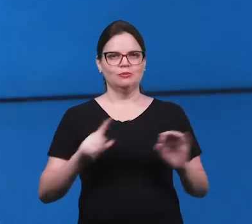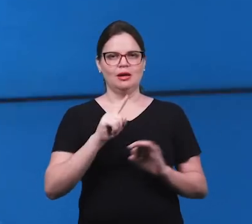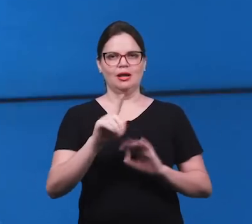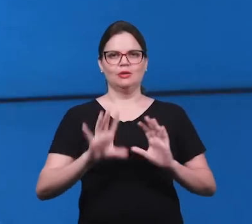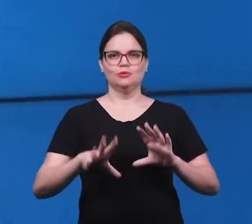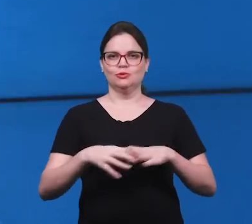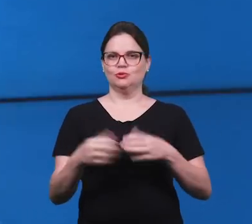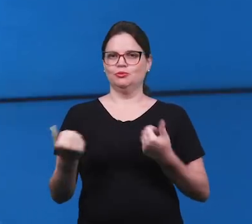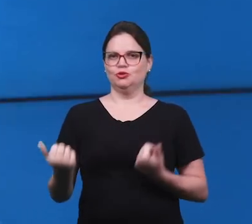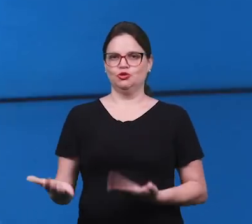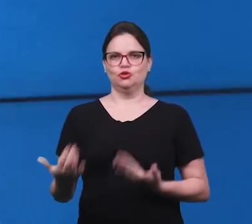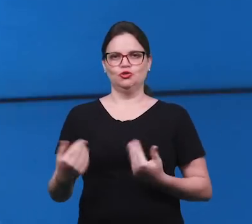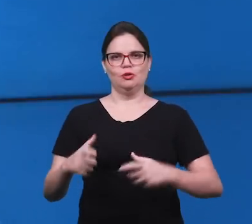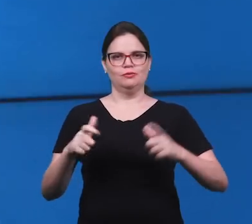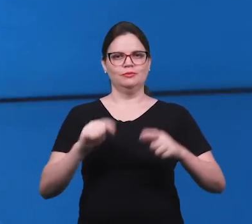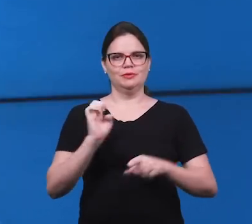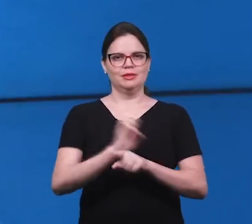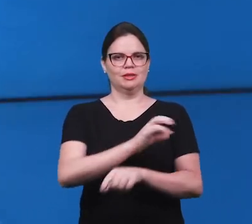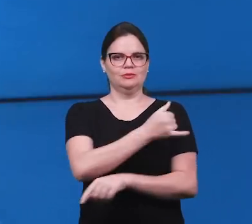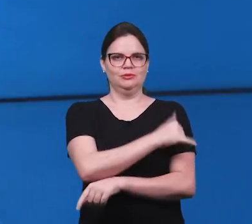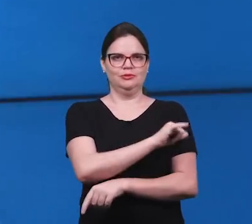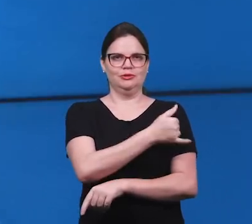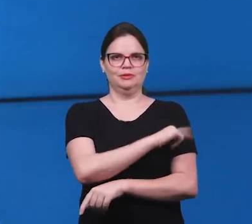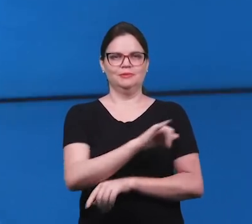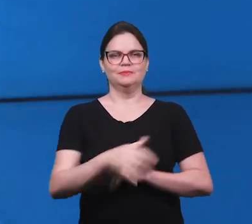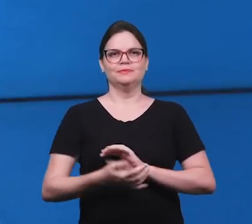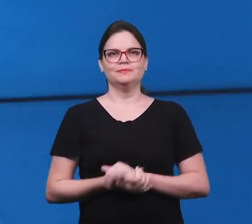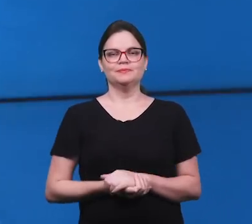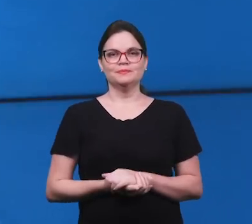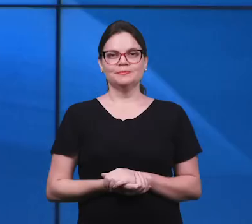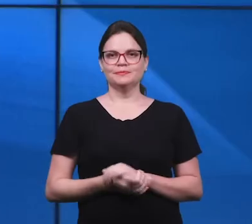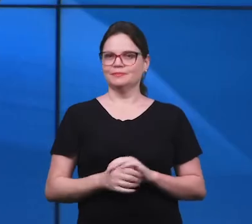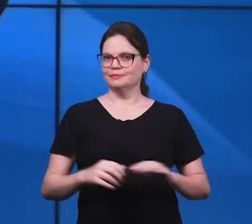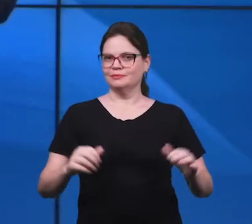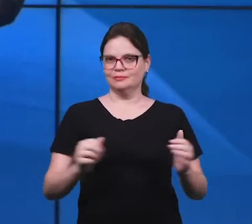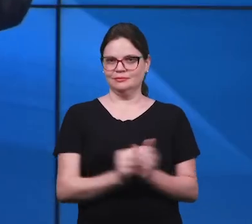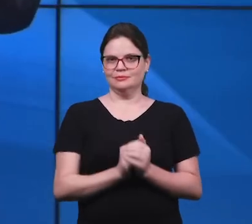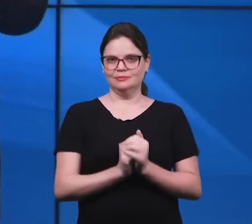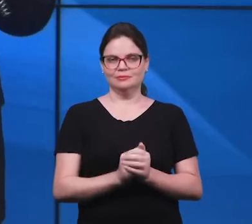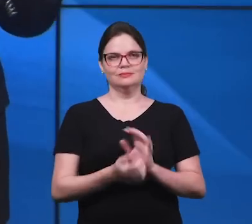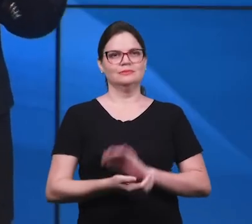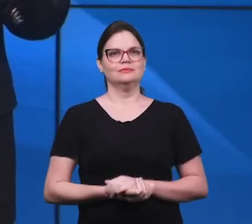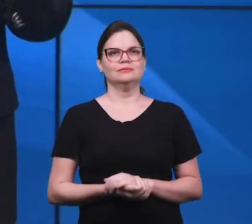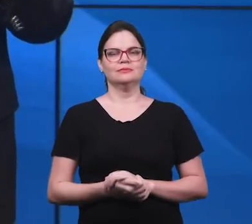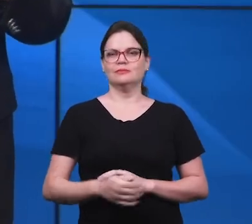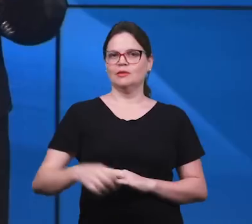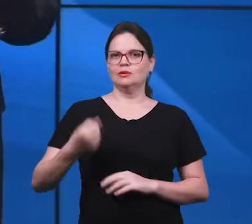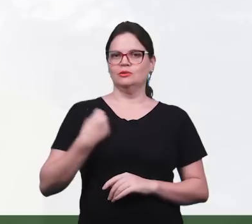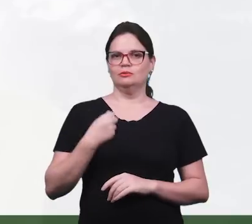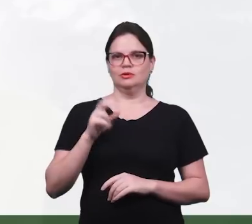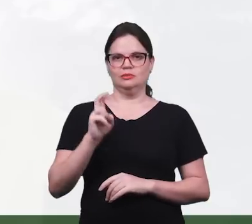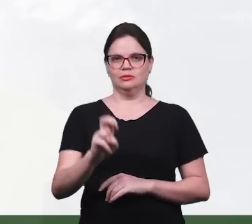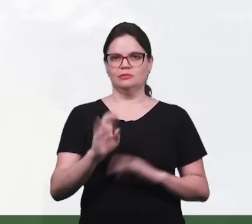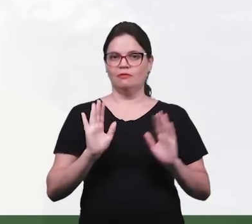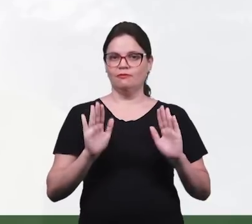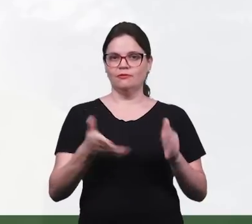Alcântara, lá em São Gonçalo, no Rio de Janeiro. Amém, irmãos? A 5ª pergunta agora, ela é dirigida à